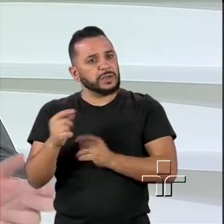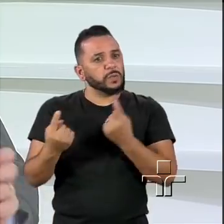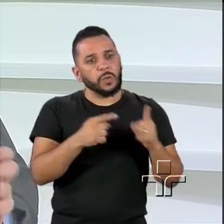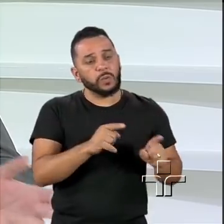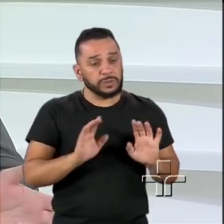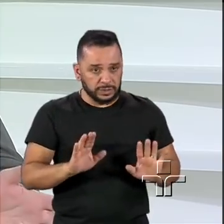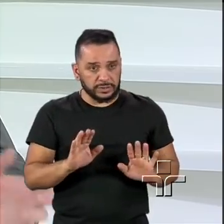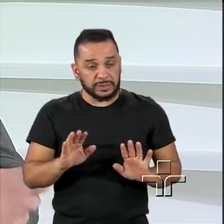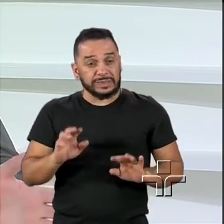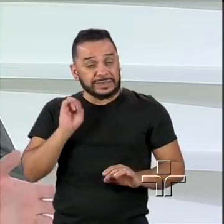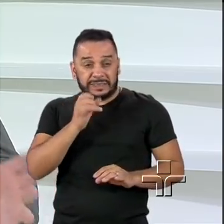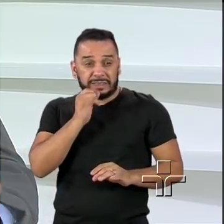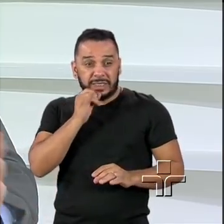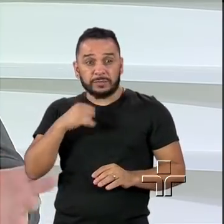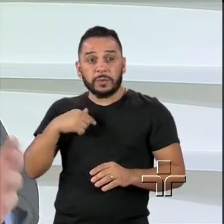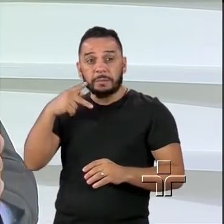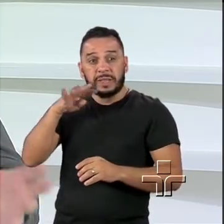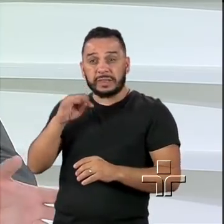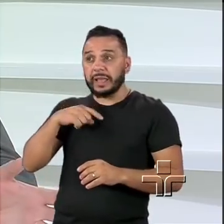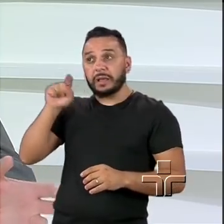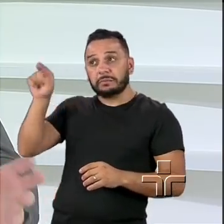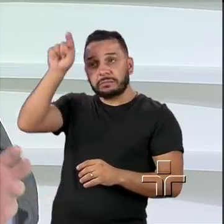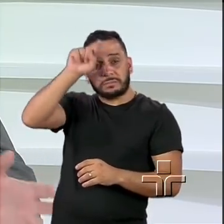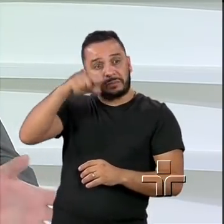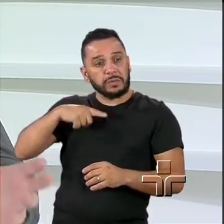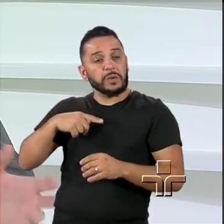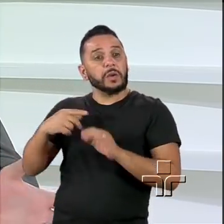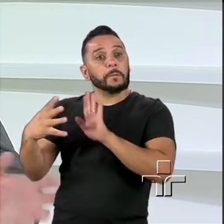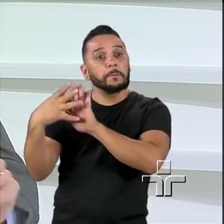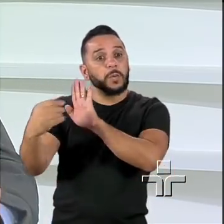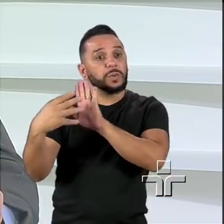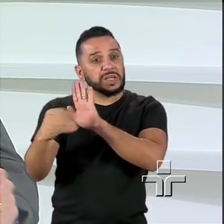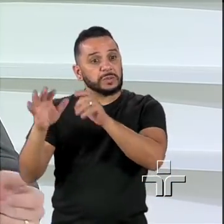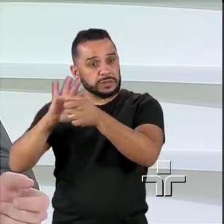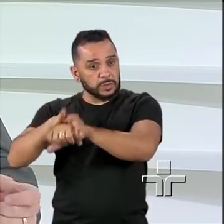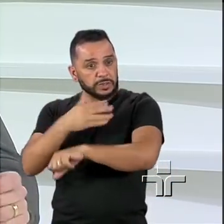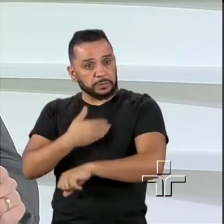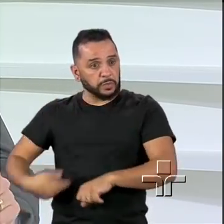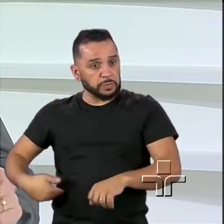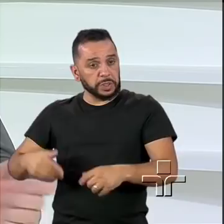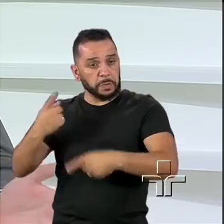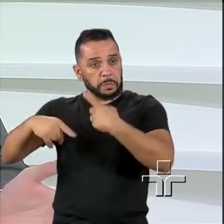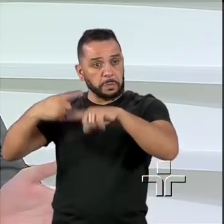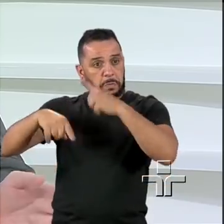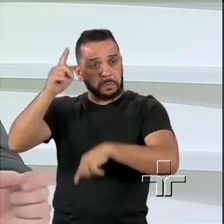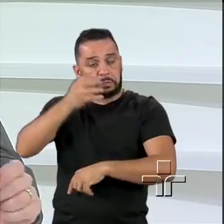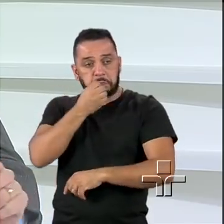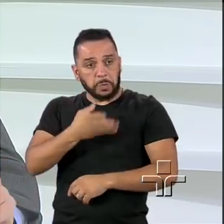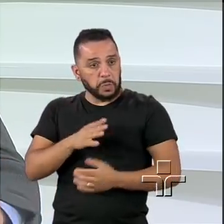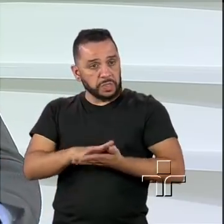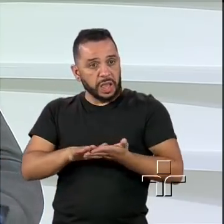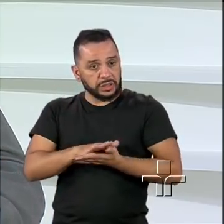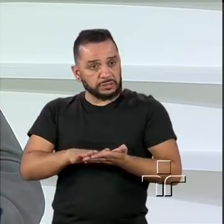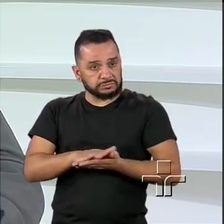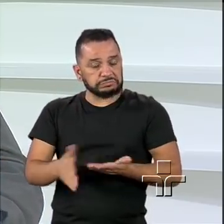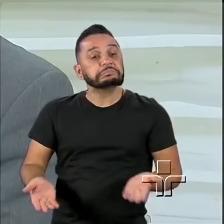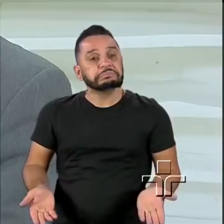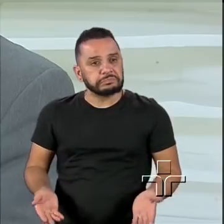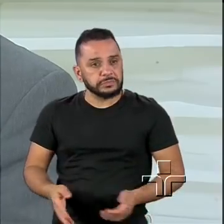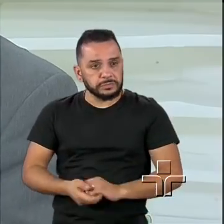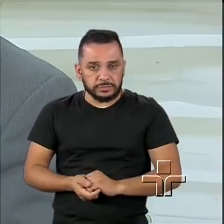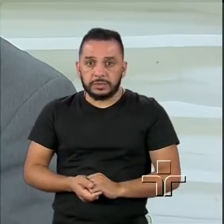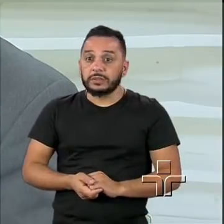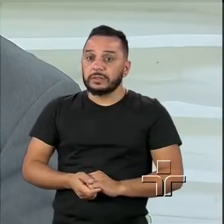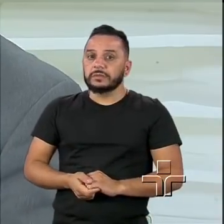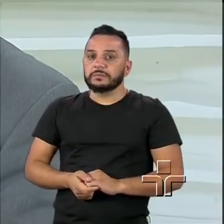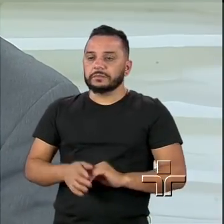PT, em outros estados do país, não conseguiu implantar nenhum modelo de segurança pública que teve sucesso, né, para combater facção criminosa. Primeiro, Sérgio, em